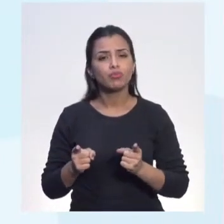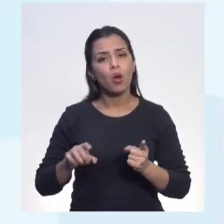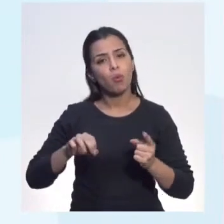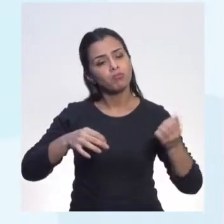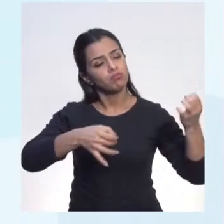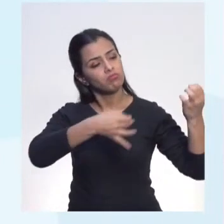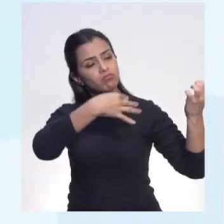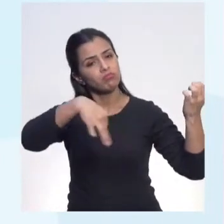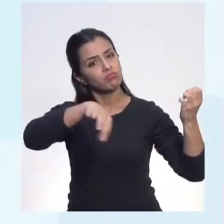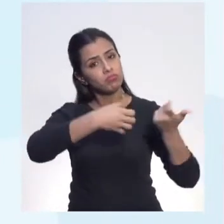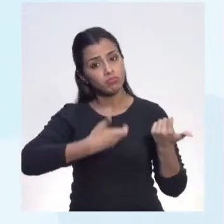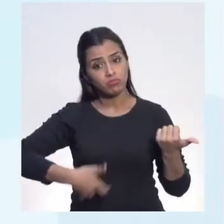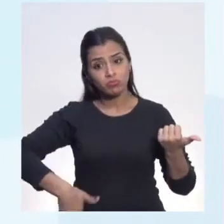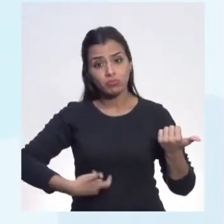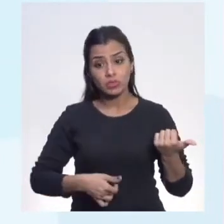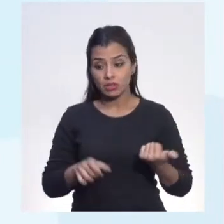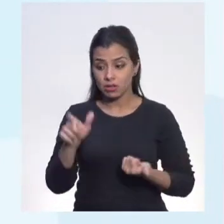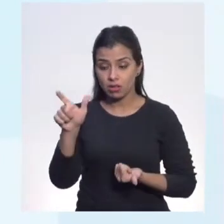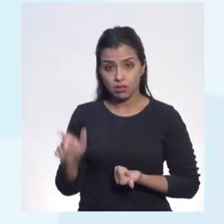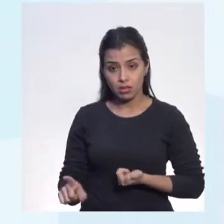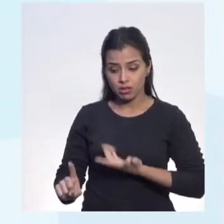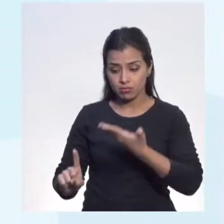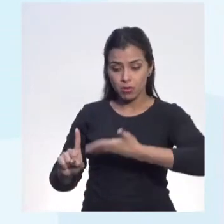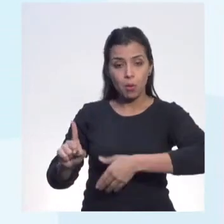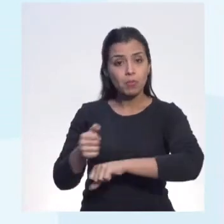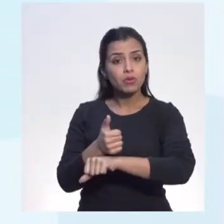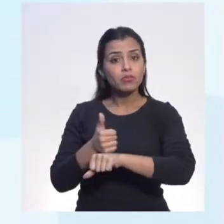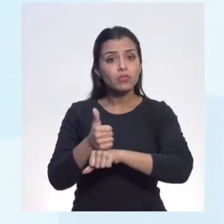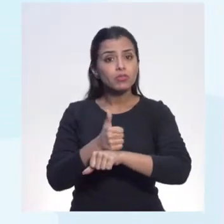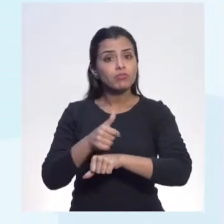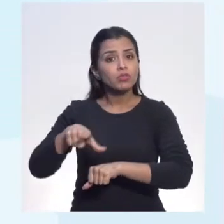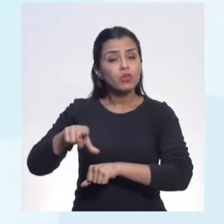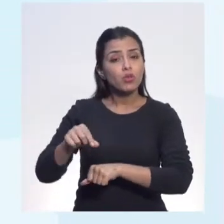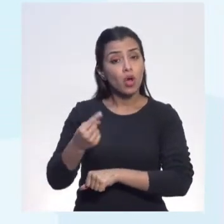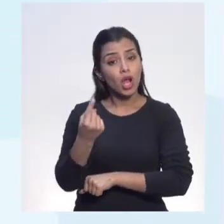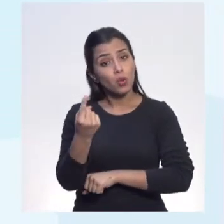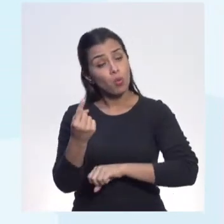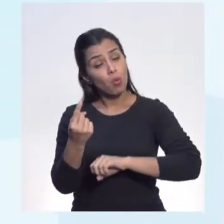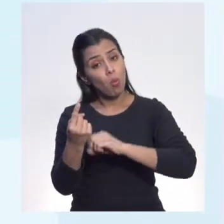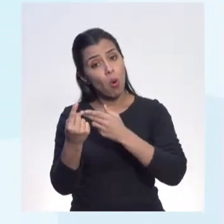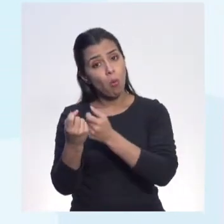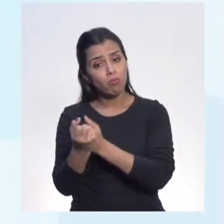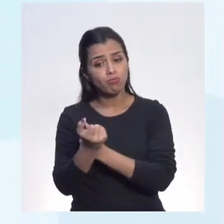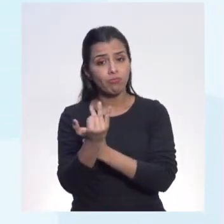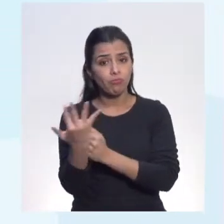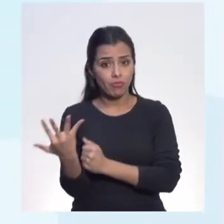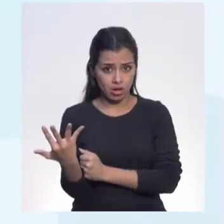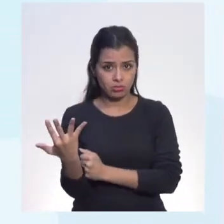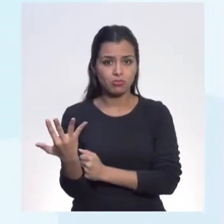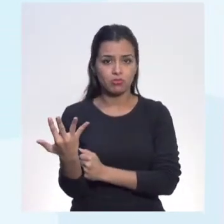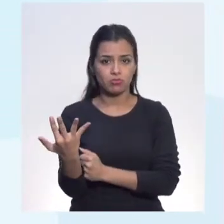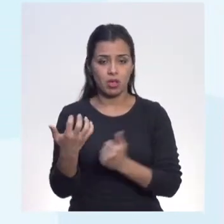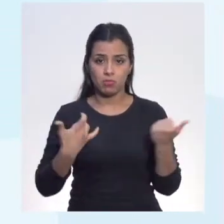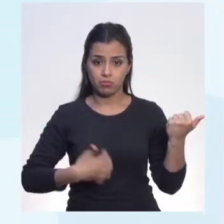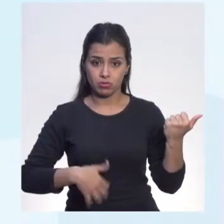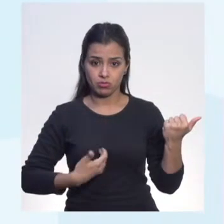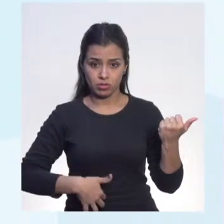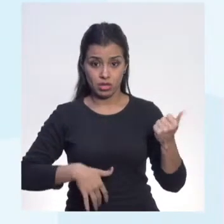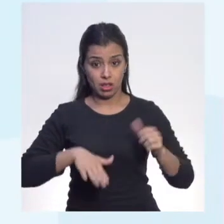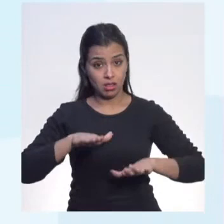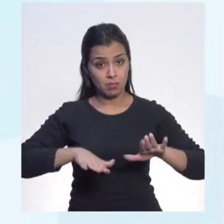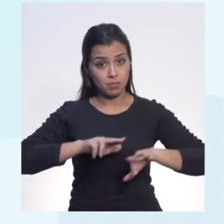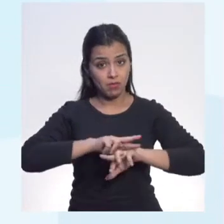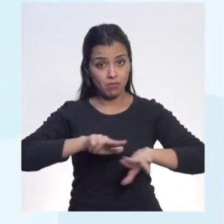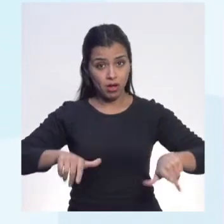Esses profissionais, eles se especializam na condução de um ou mais instrumentos musicais, de mesmo ou de diferentes naipes. No